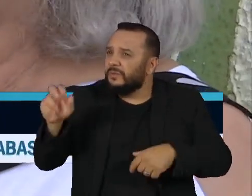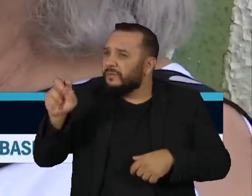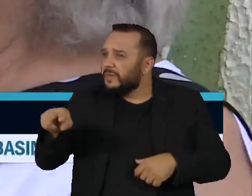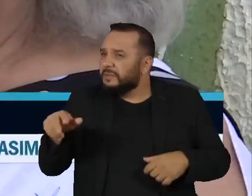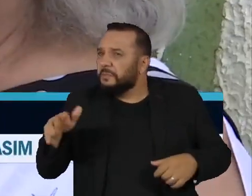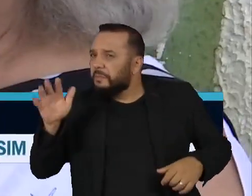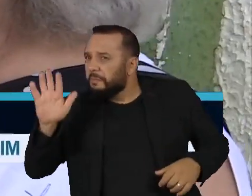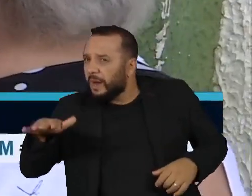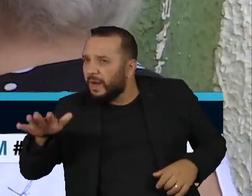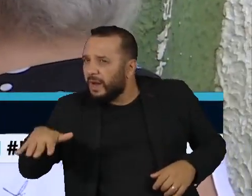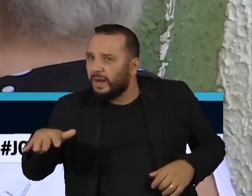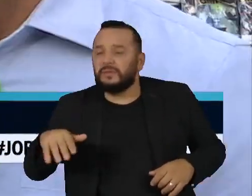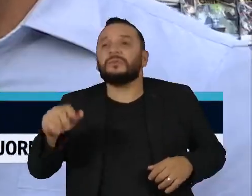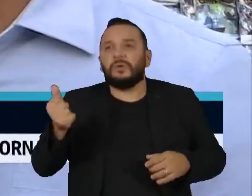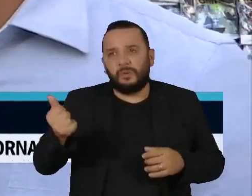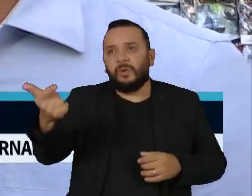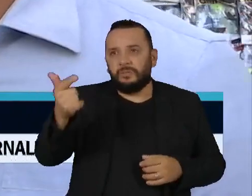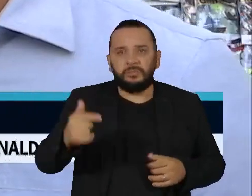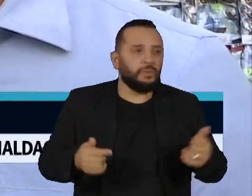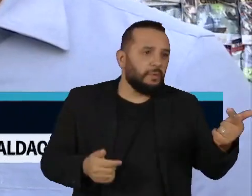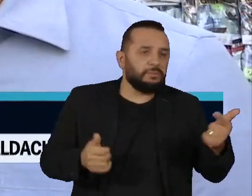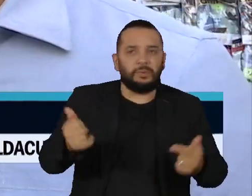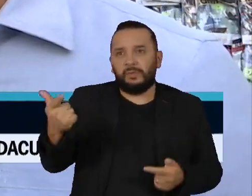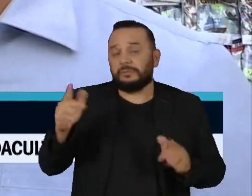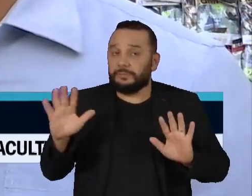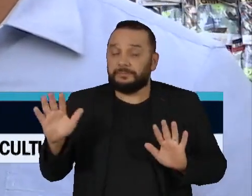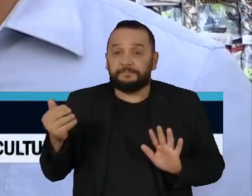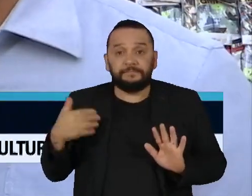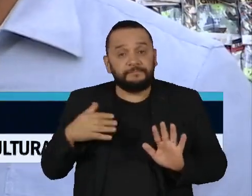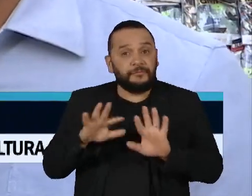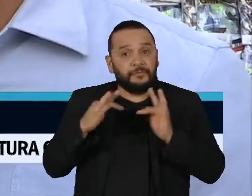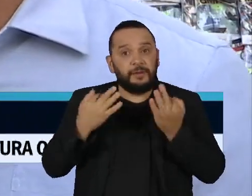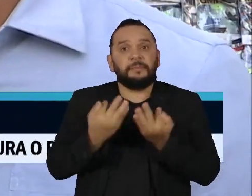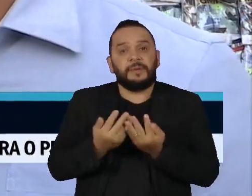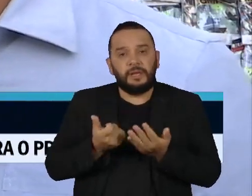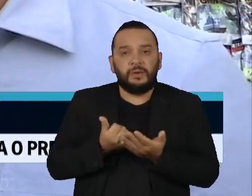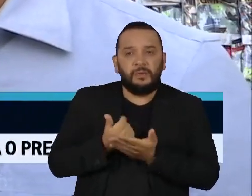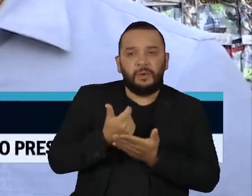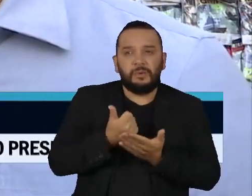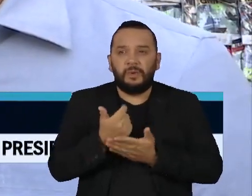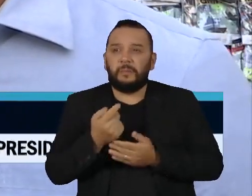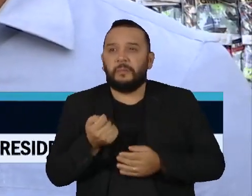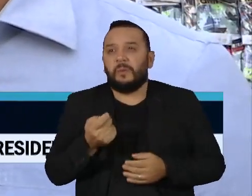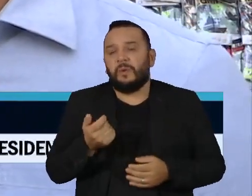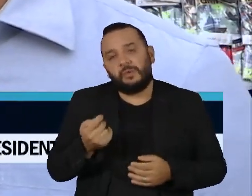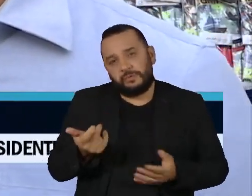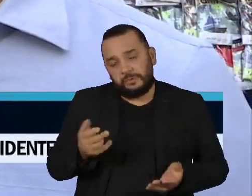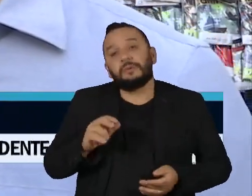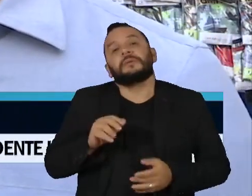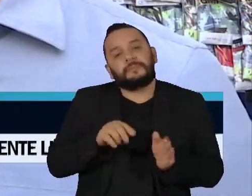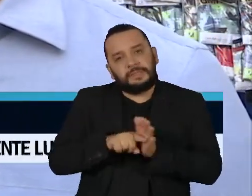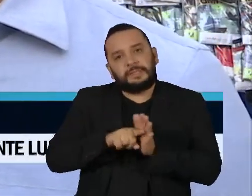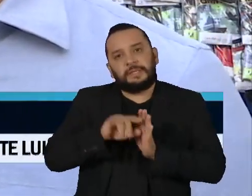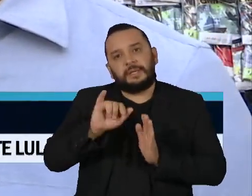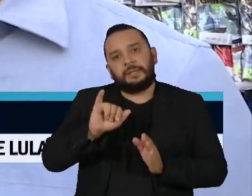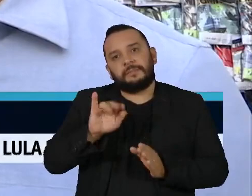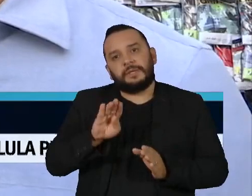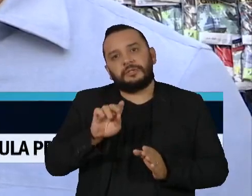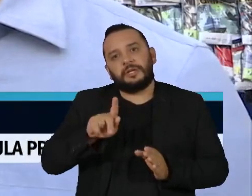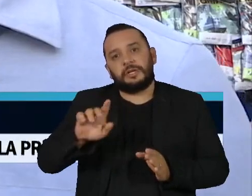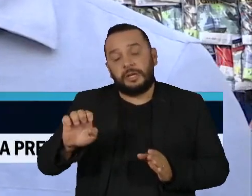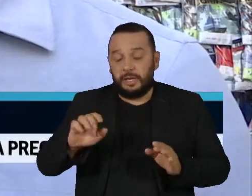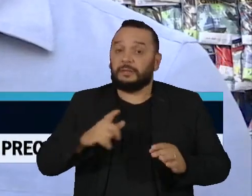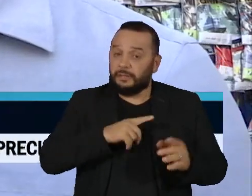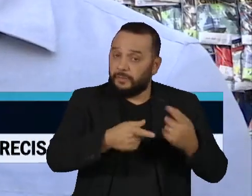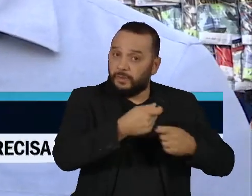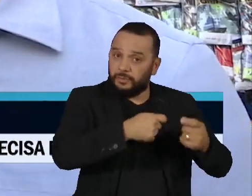algo na promoção, eu vou comprando. O consumo das famílias anda mesmo em banho-maria. Segundo o IBGE, apesar da economia ter crescido em